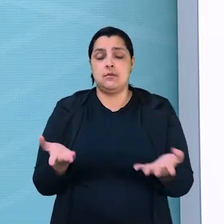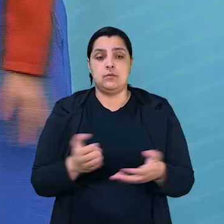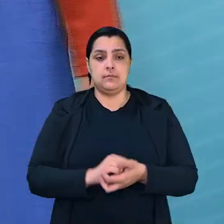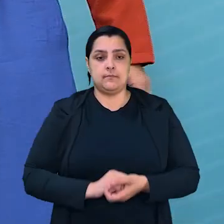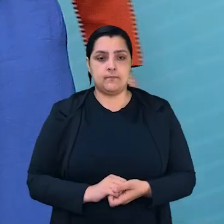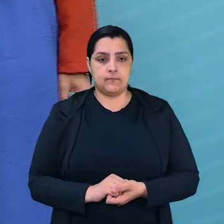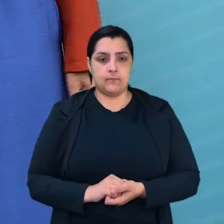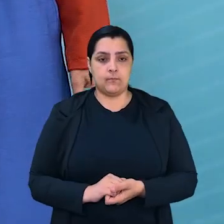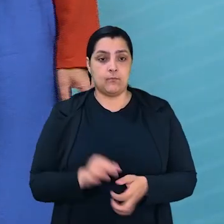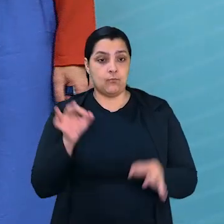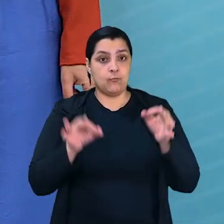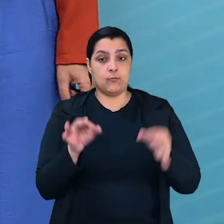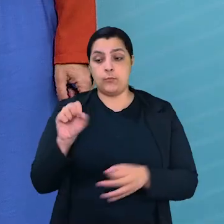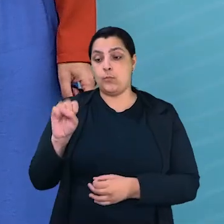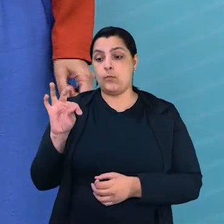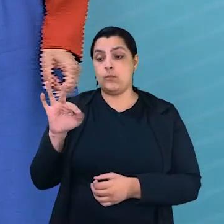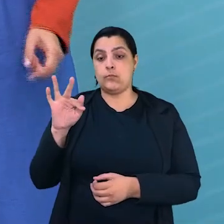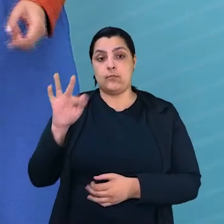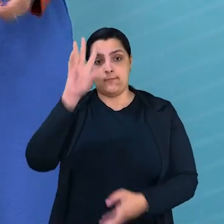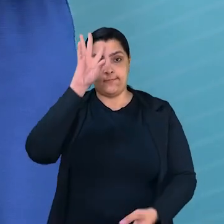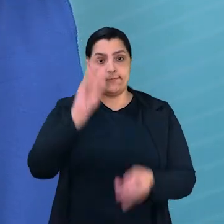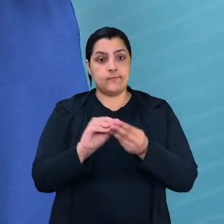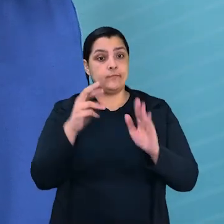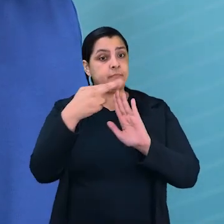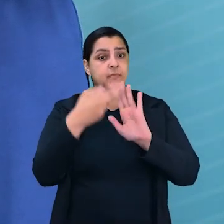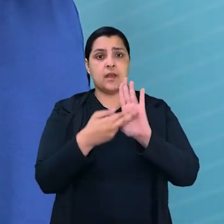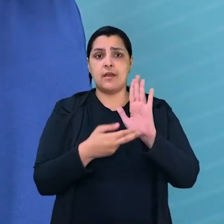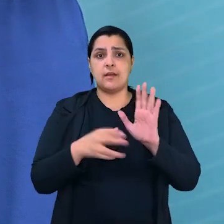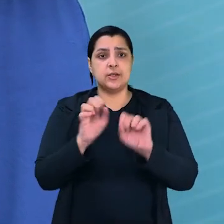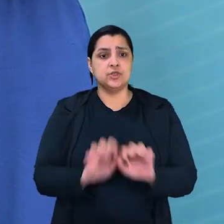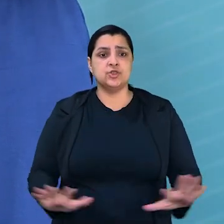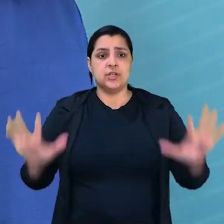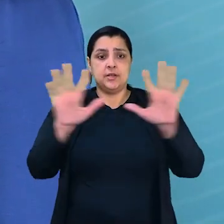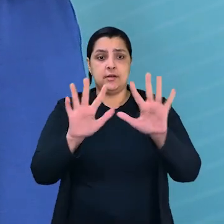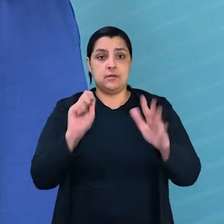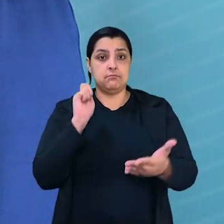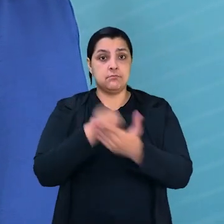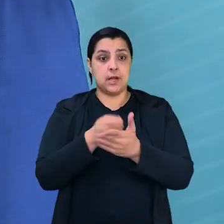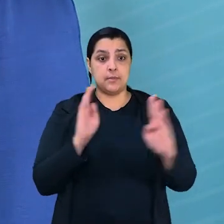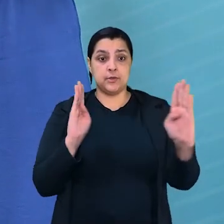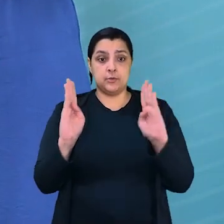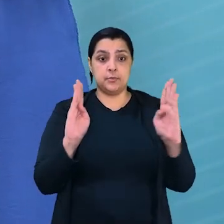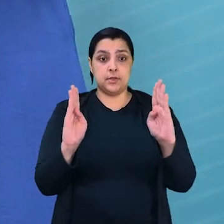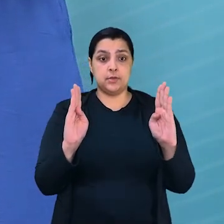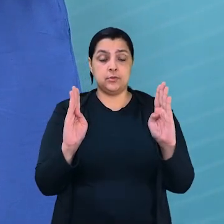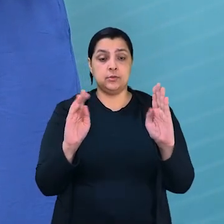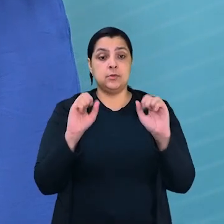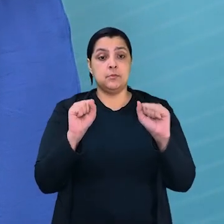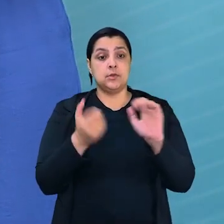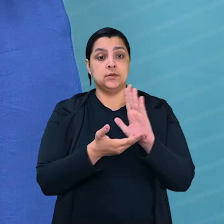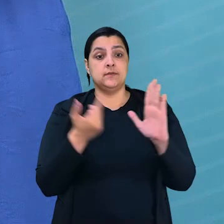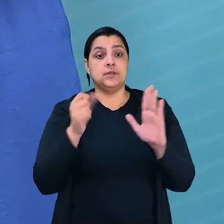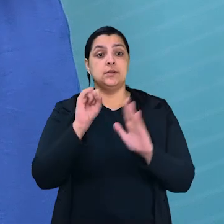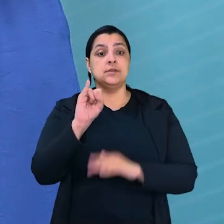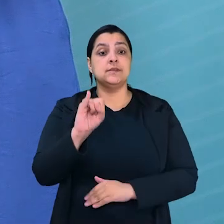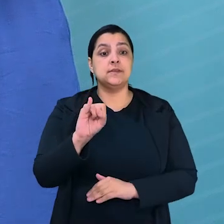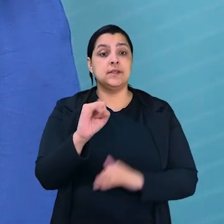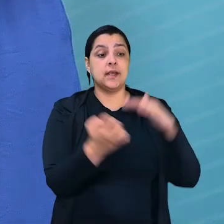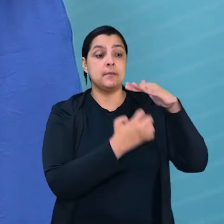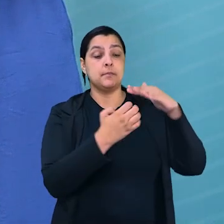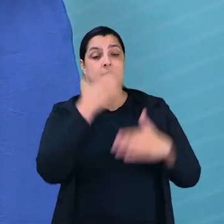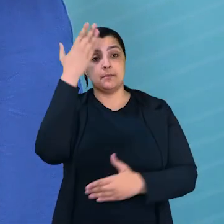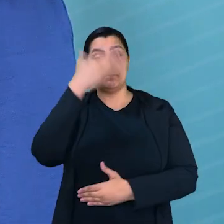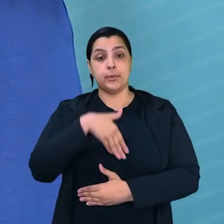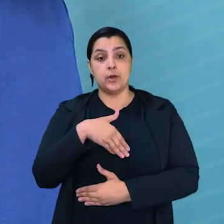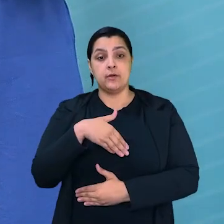intervalo. No julgamento, o STF concluiu que essa é a regra geral. O pagamento do período pode ser afastado se o